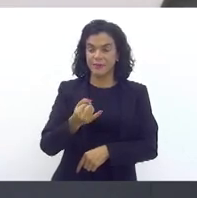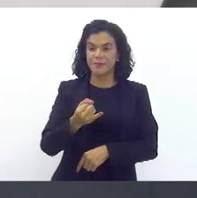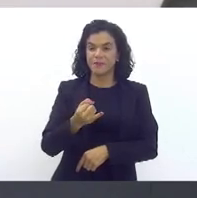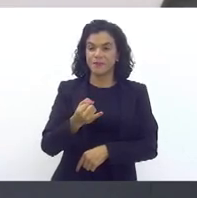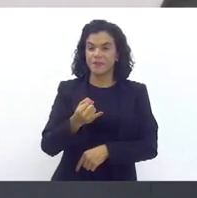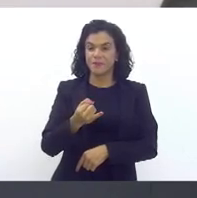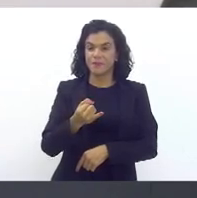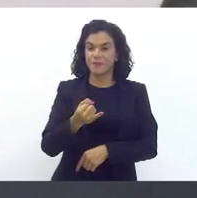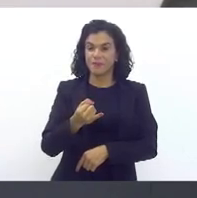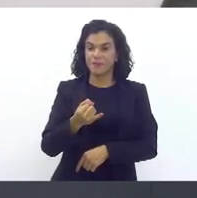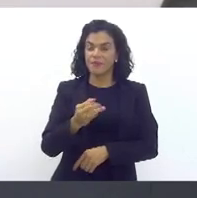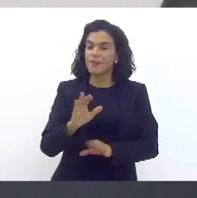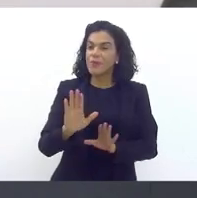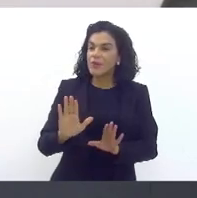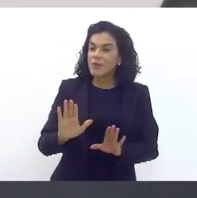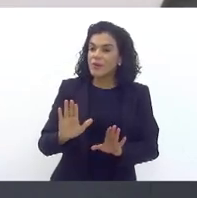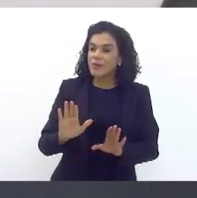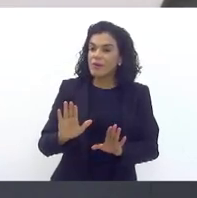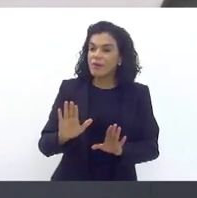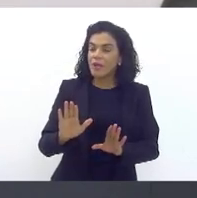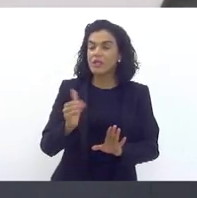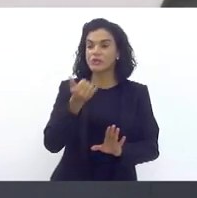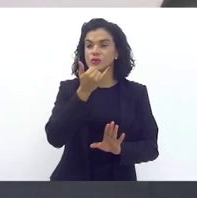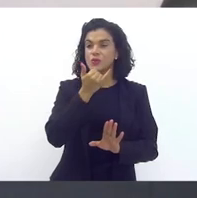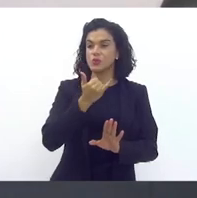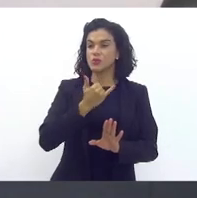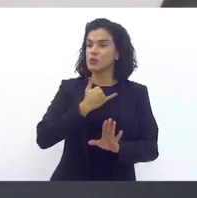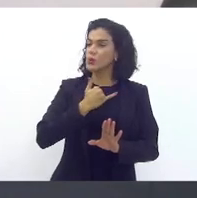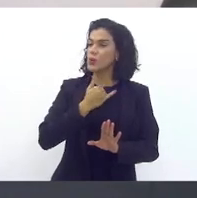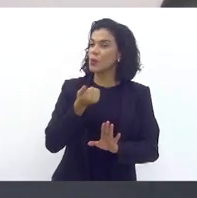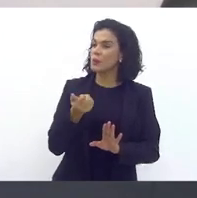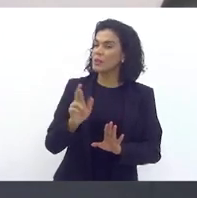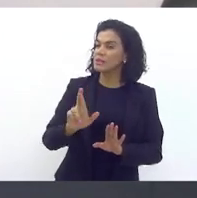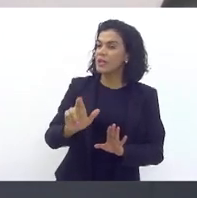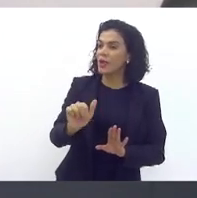Santana... Como? Desculpa, senhora.